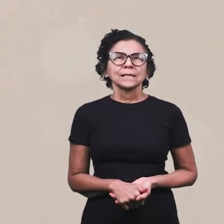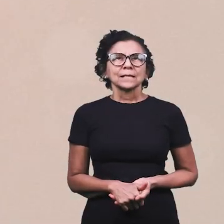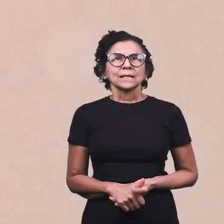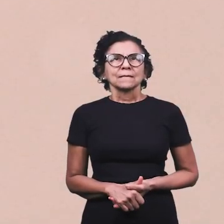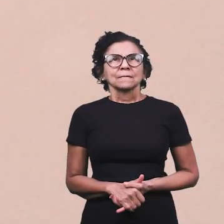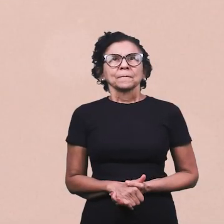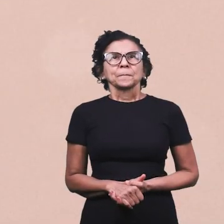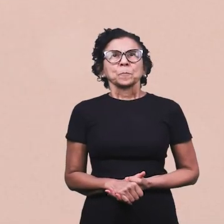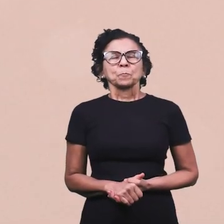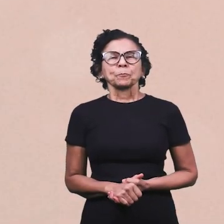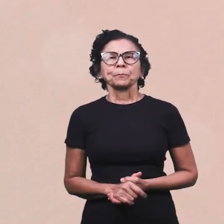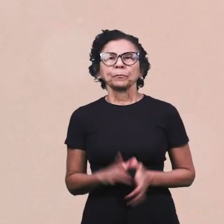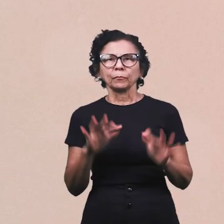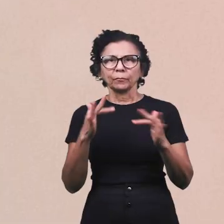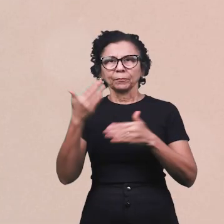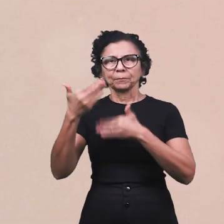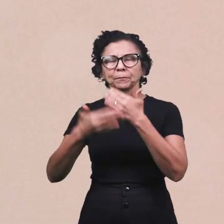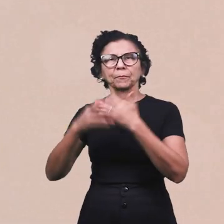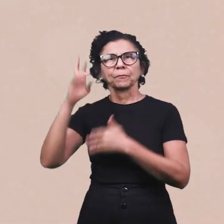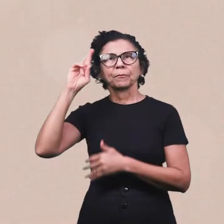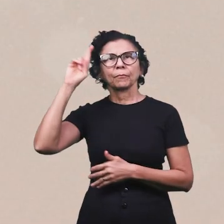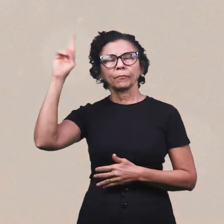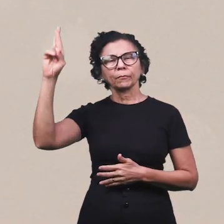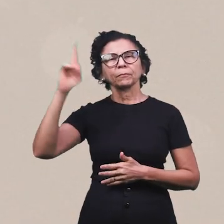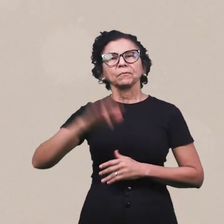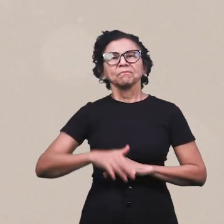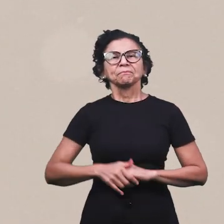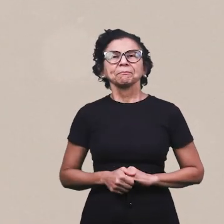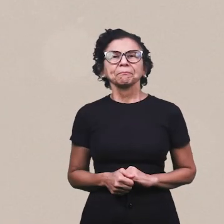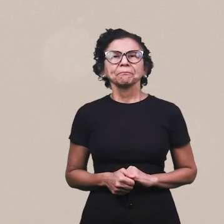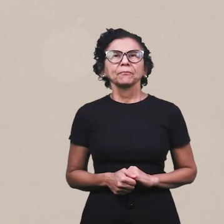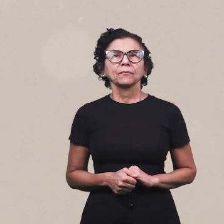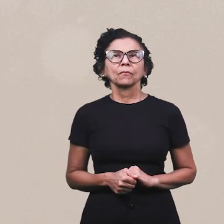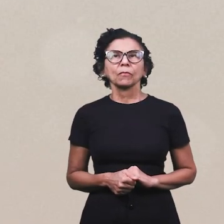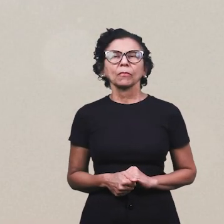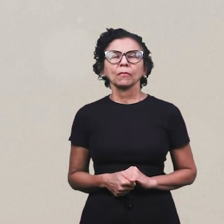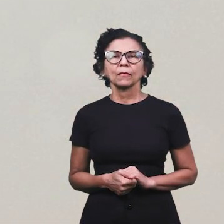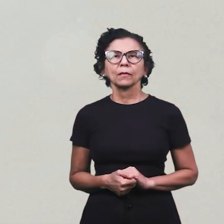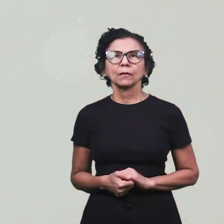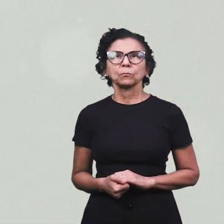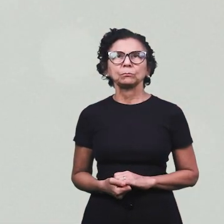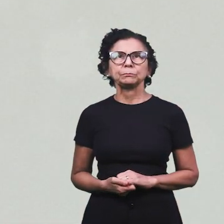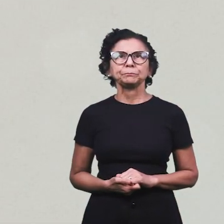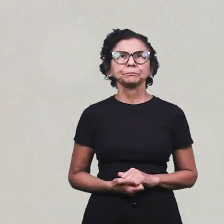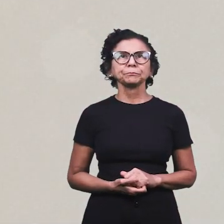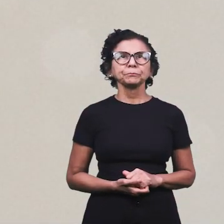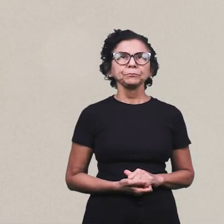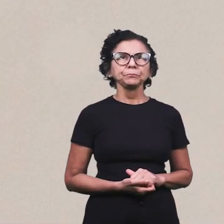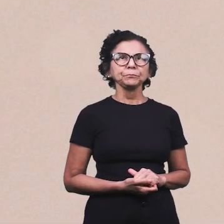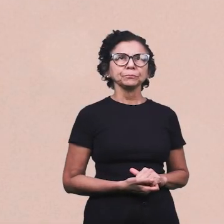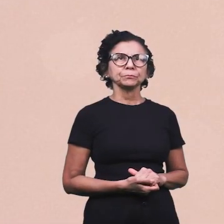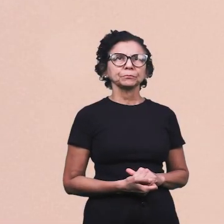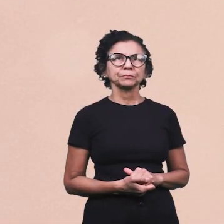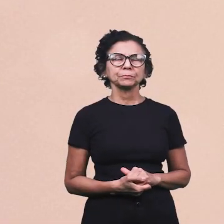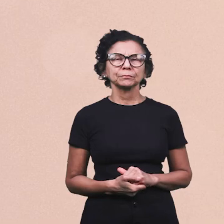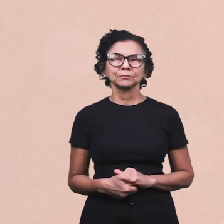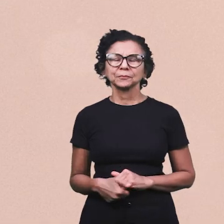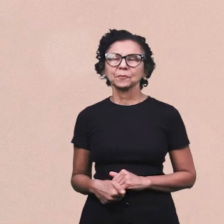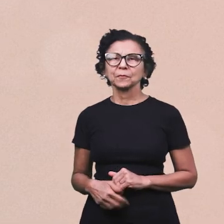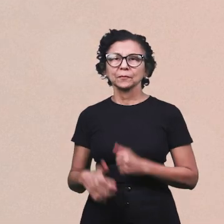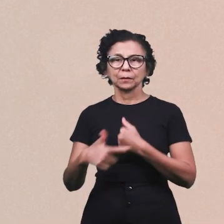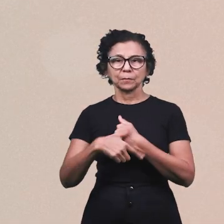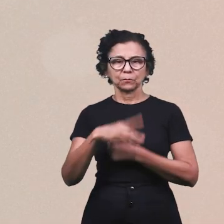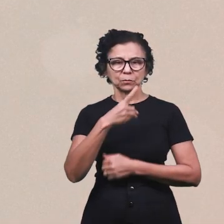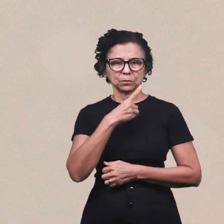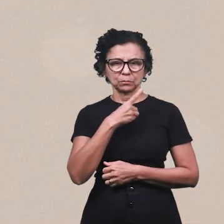família, mas na presença do Senhor. E hoje meu filho é um diácono, e eu também fui levantado a